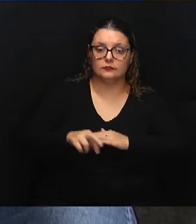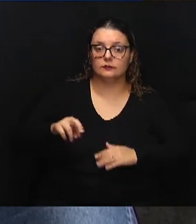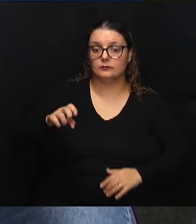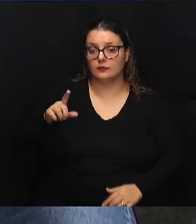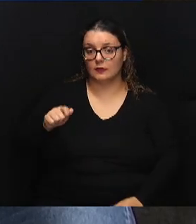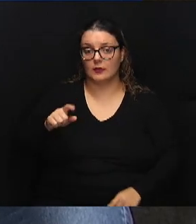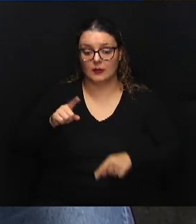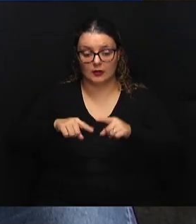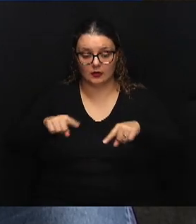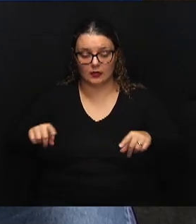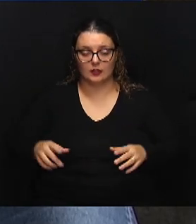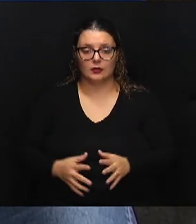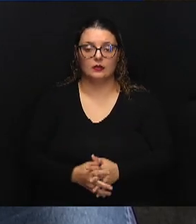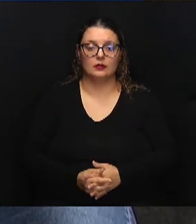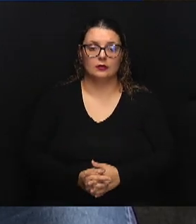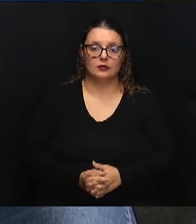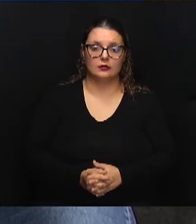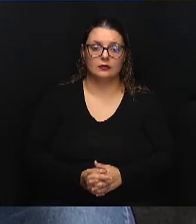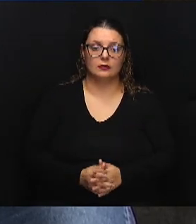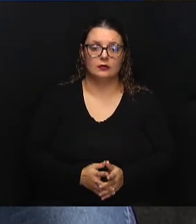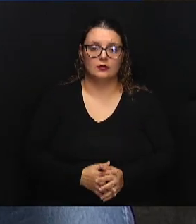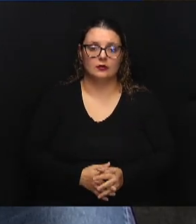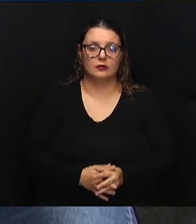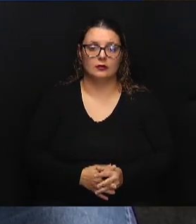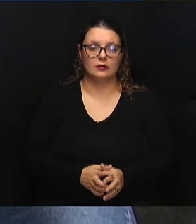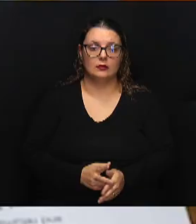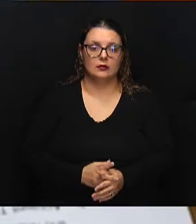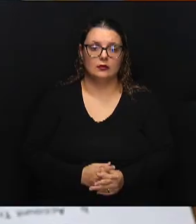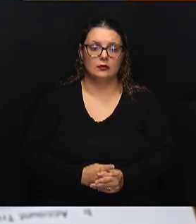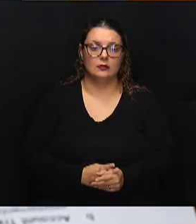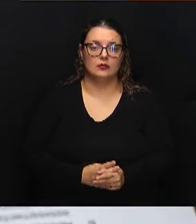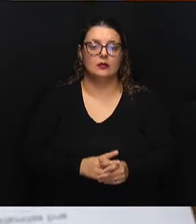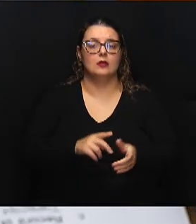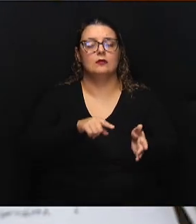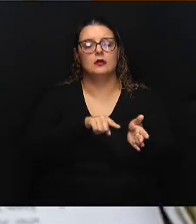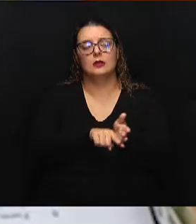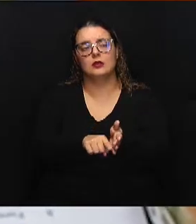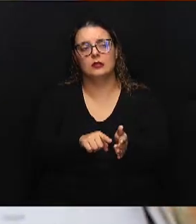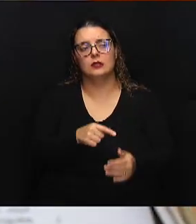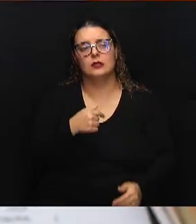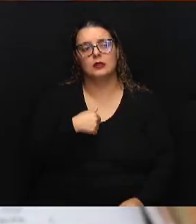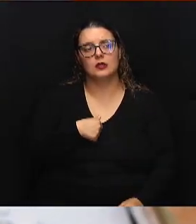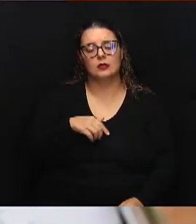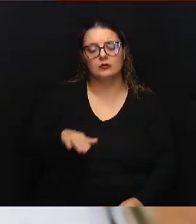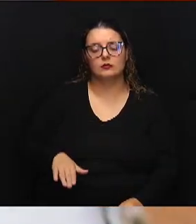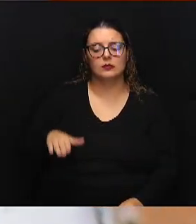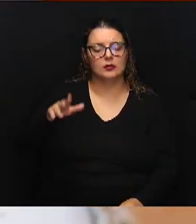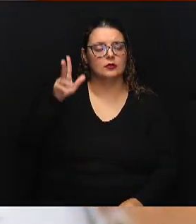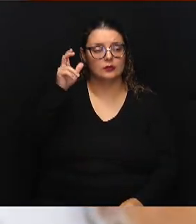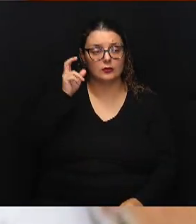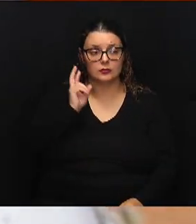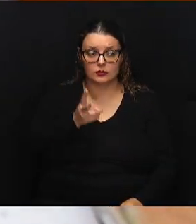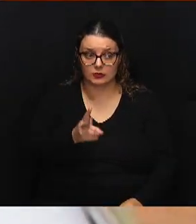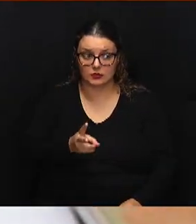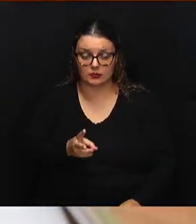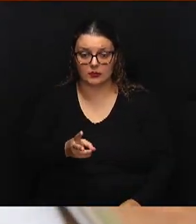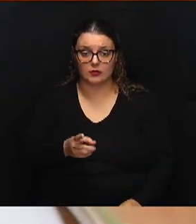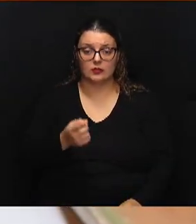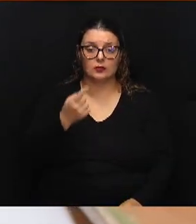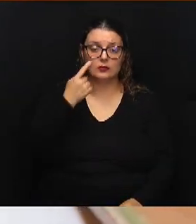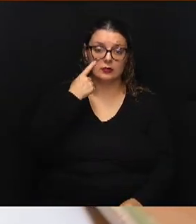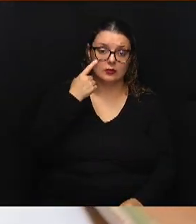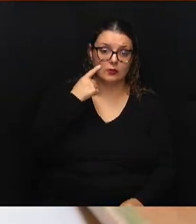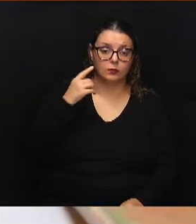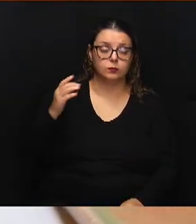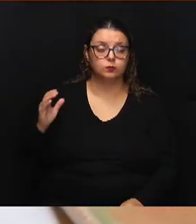variável. Deixa eu te fazer uma pergunta. Desde pequeno eu ouço assim, olha, na verdade quem fica